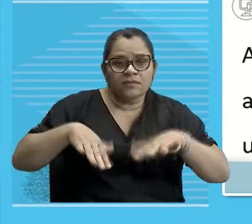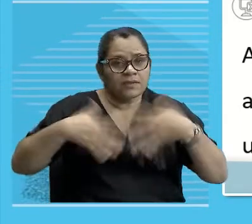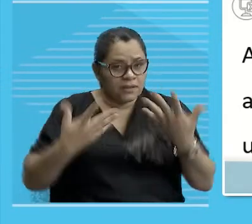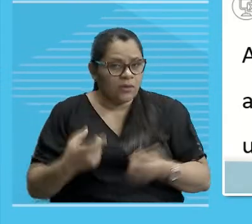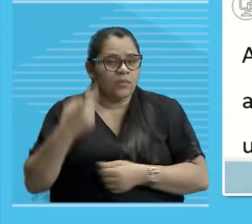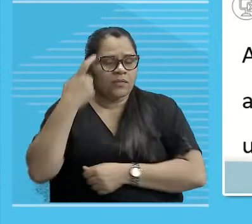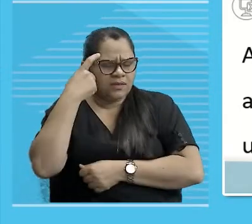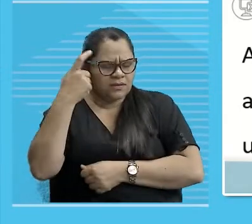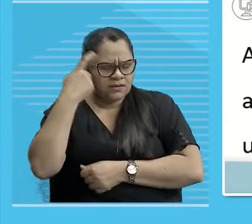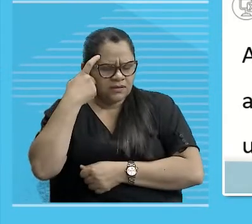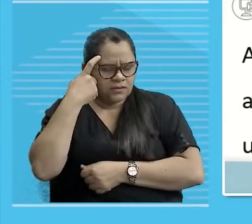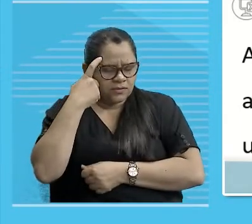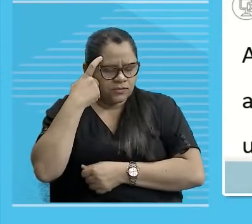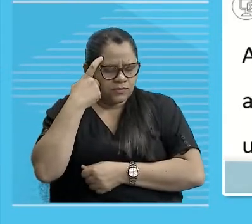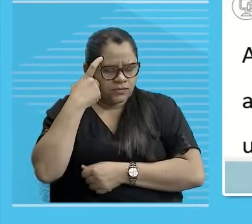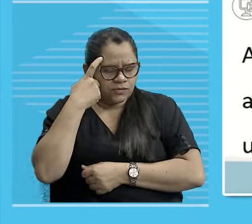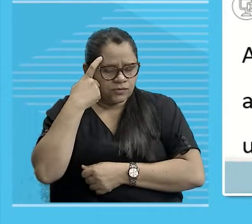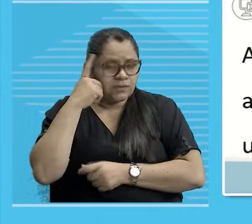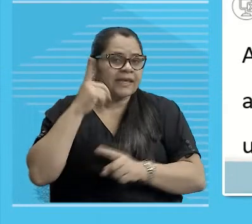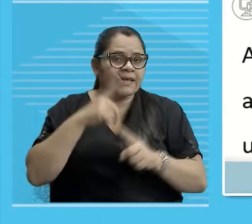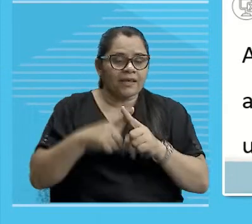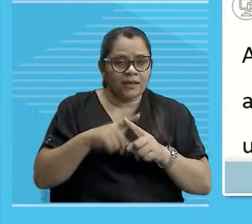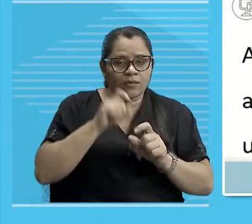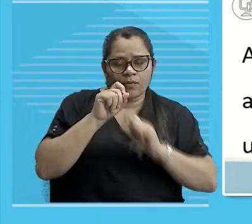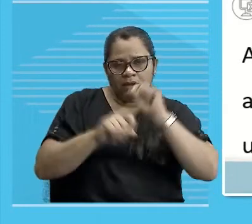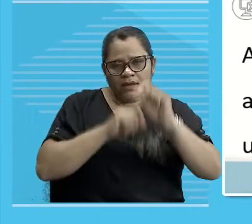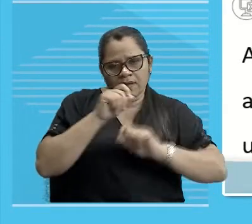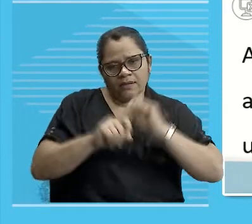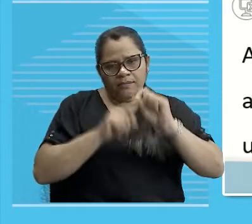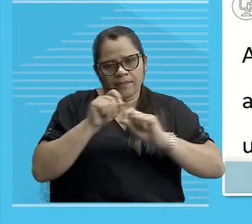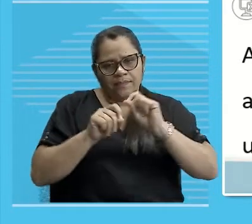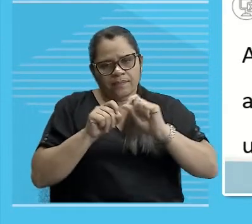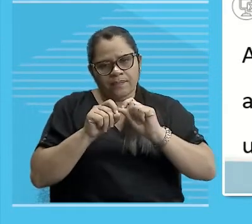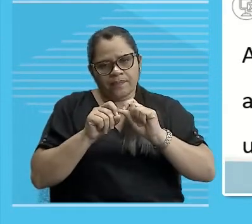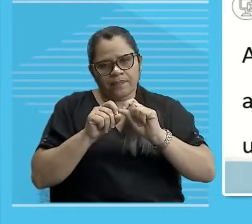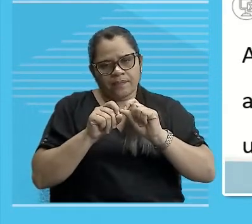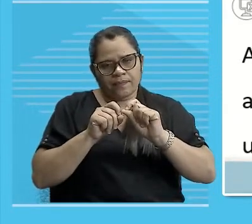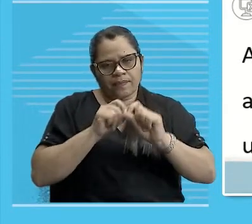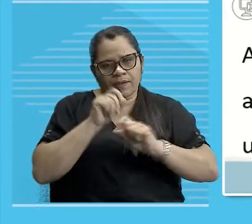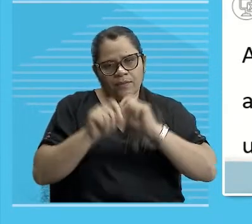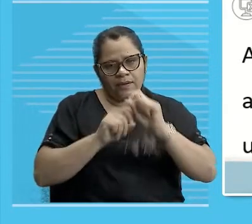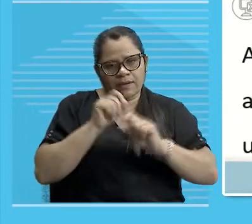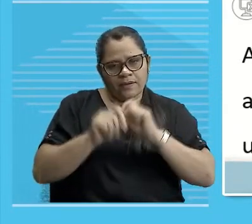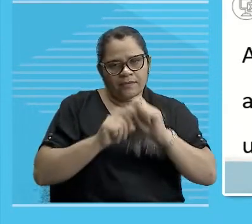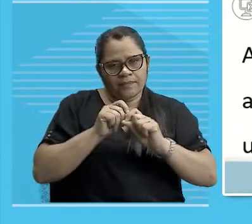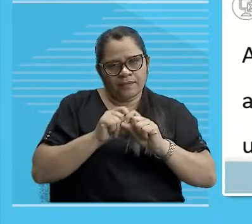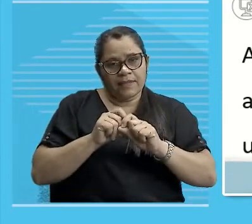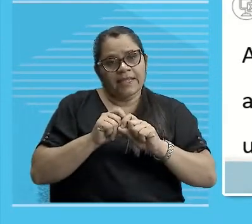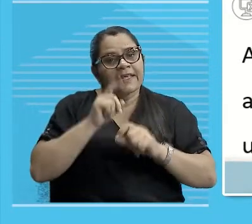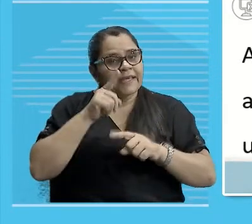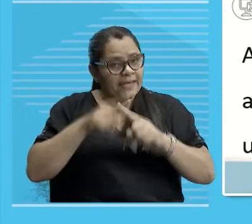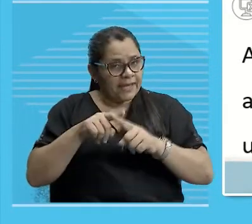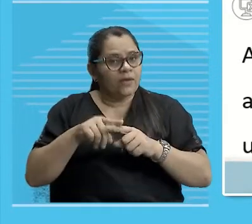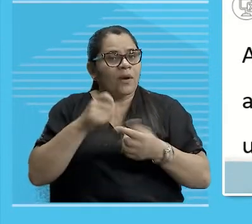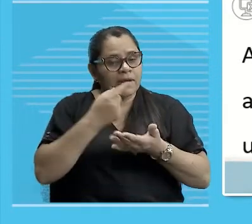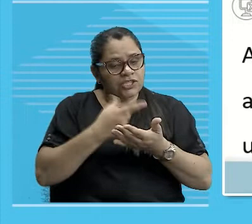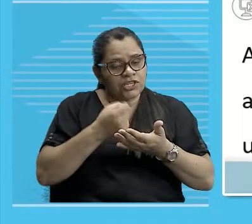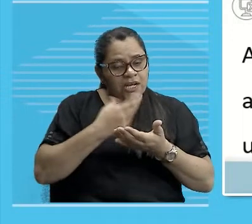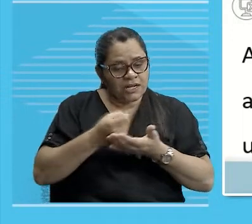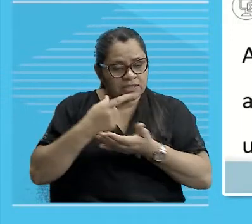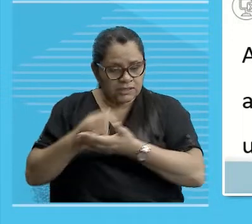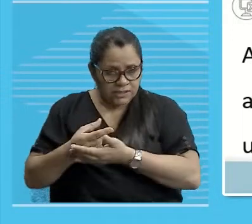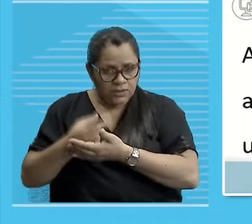vezes, que que ele é utilizado, que